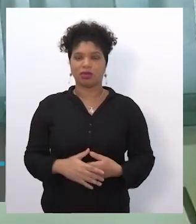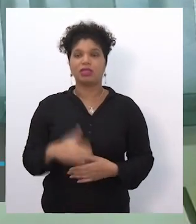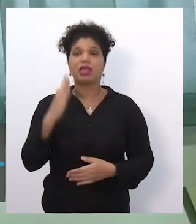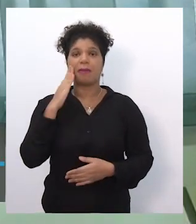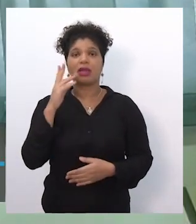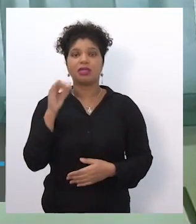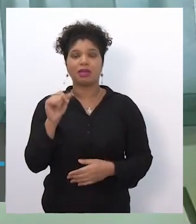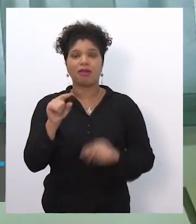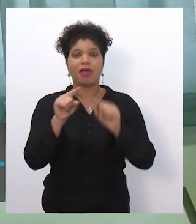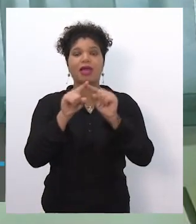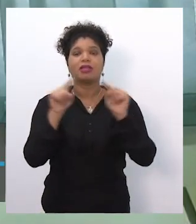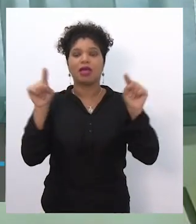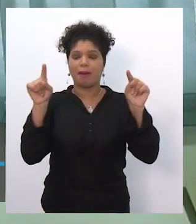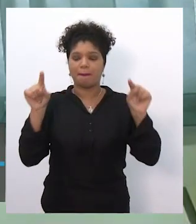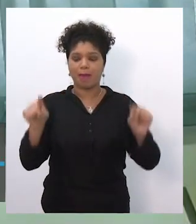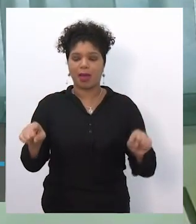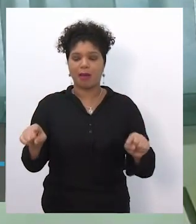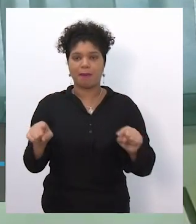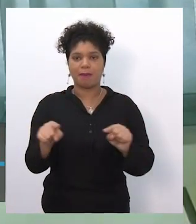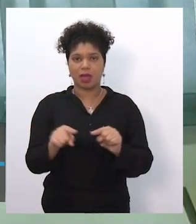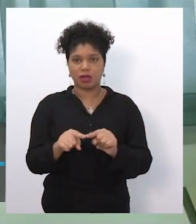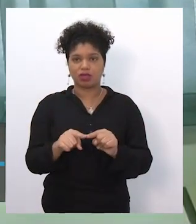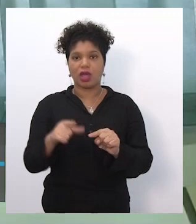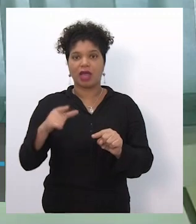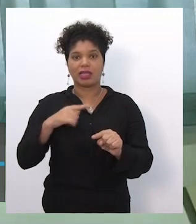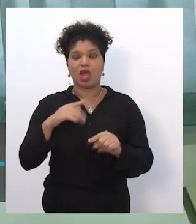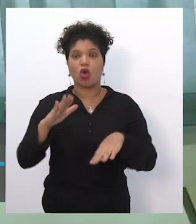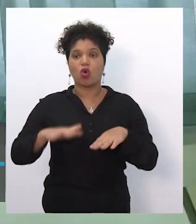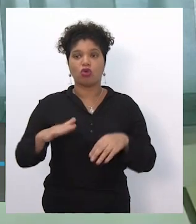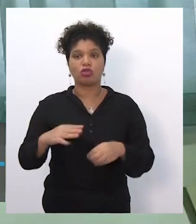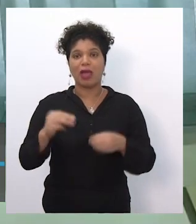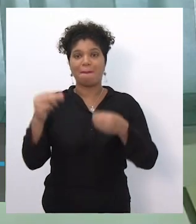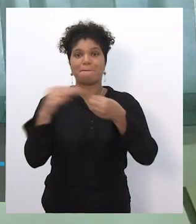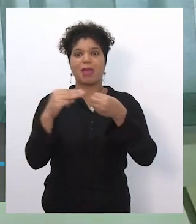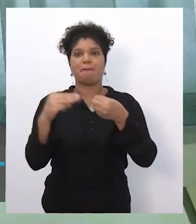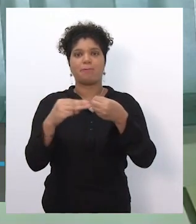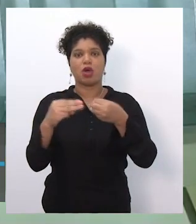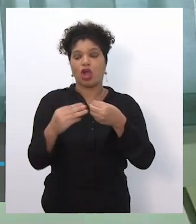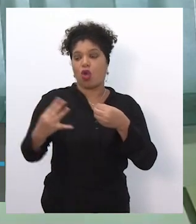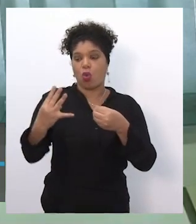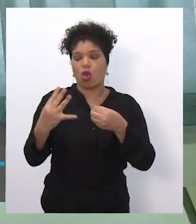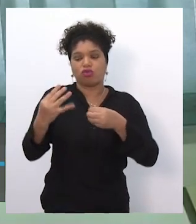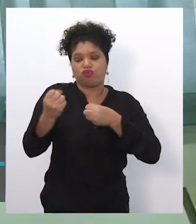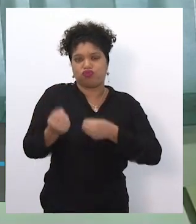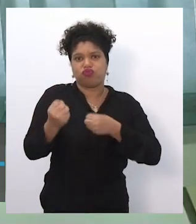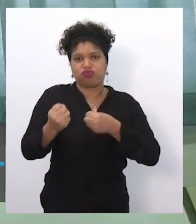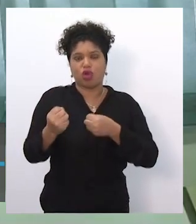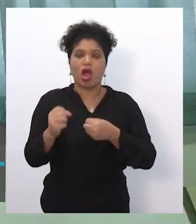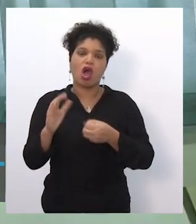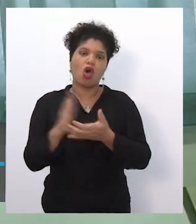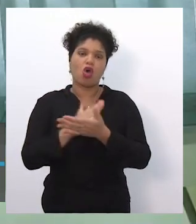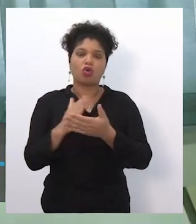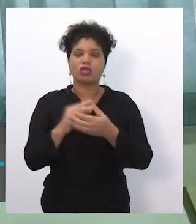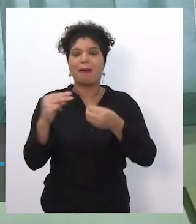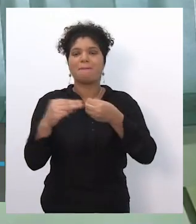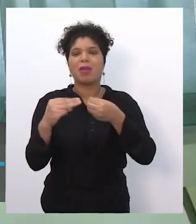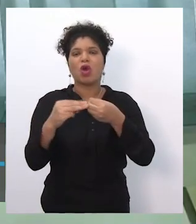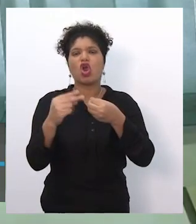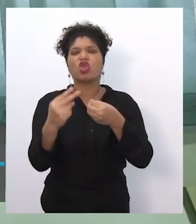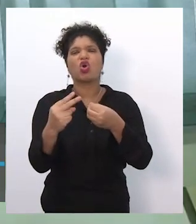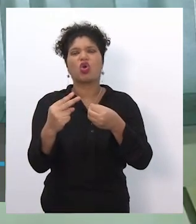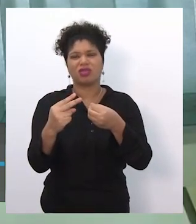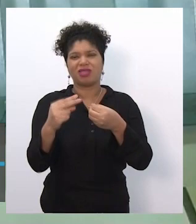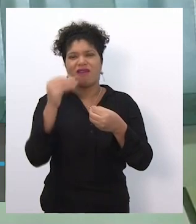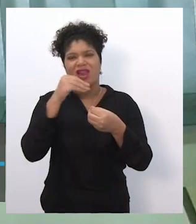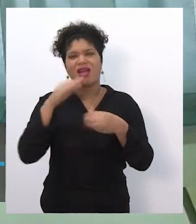placa-mãe que ela comporta 4 slots de memória, você tem placa-mãe que comporta 2 slots de memória. Existe